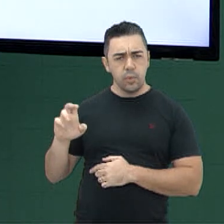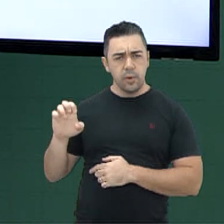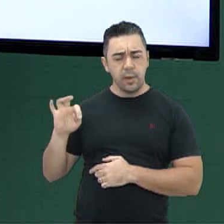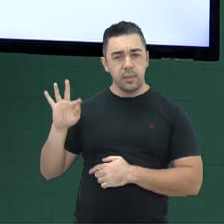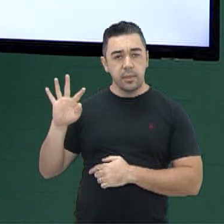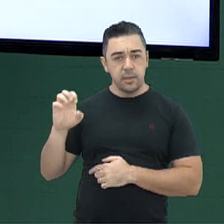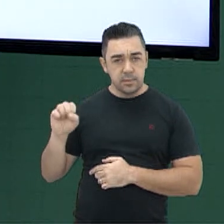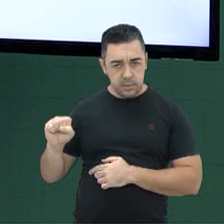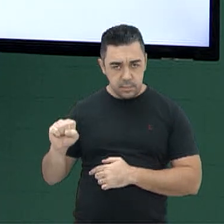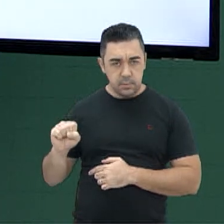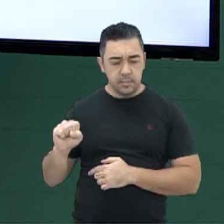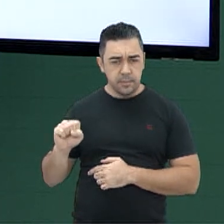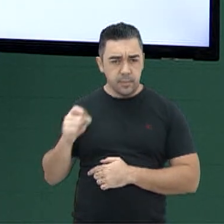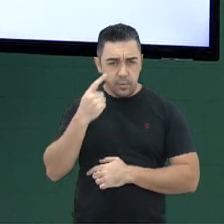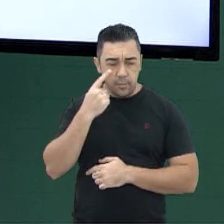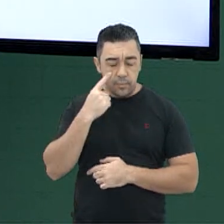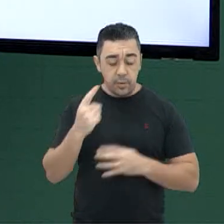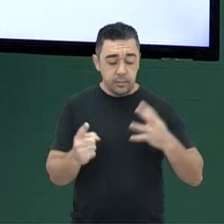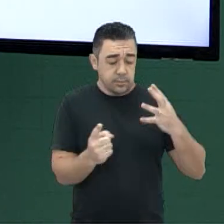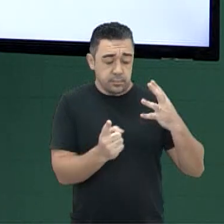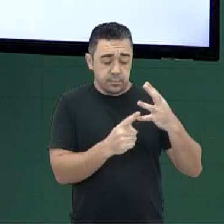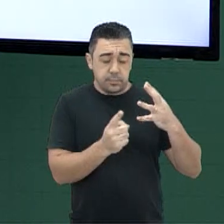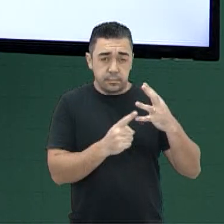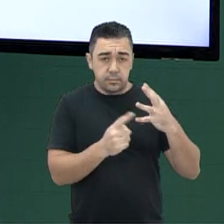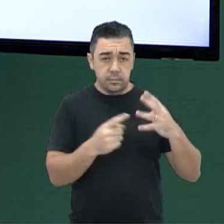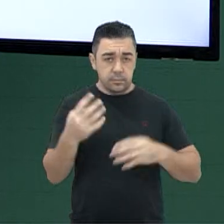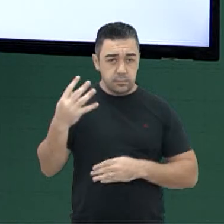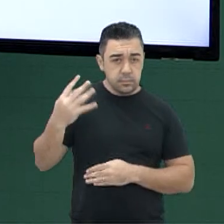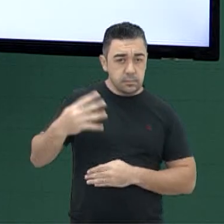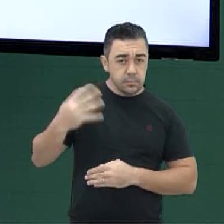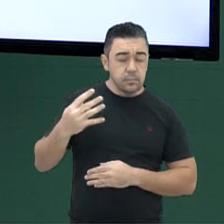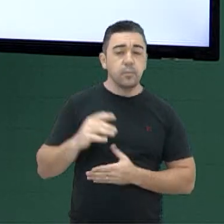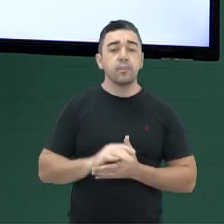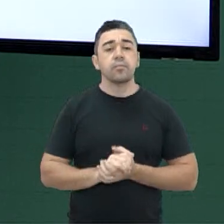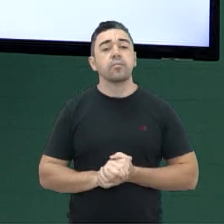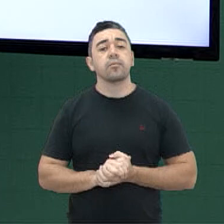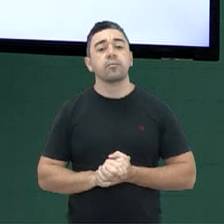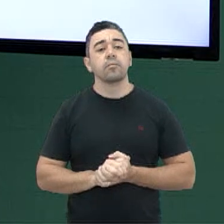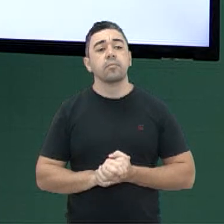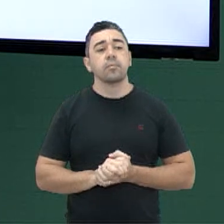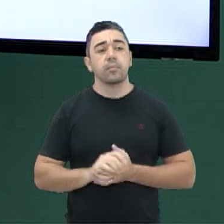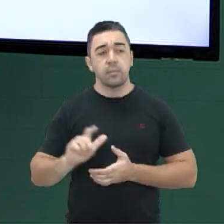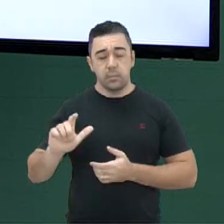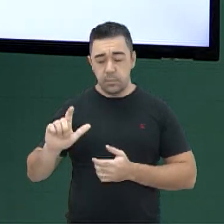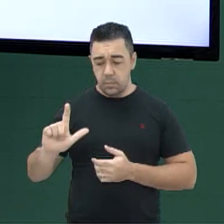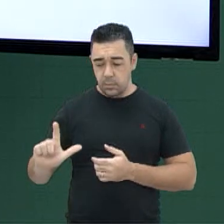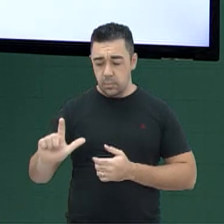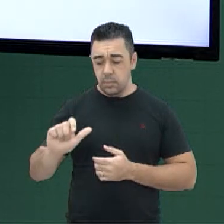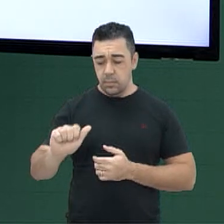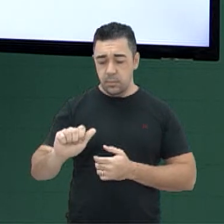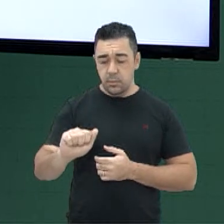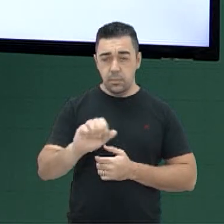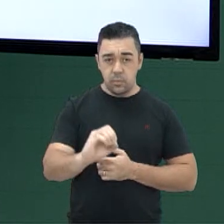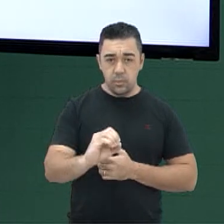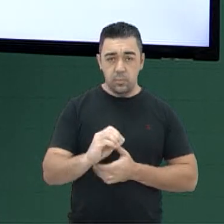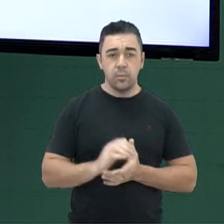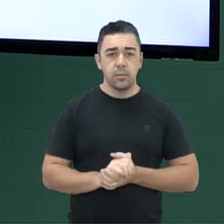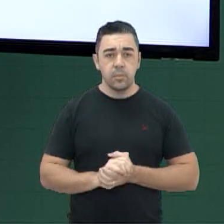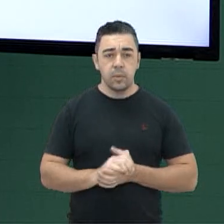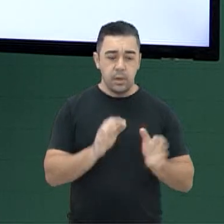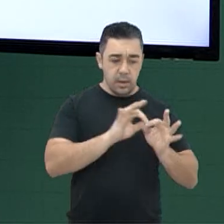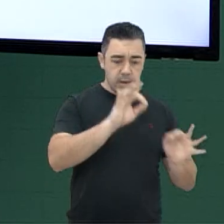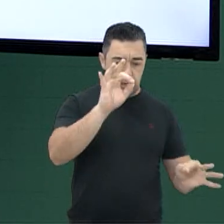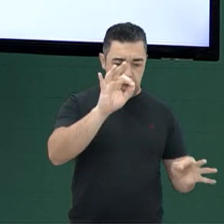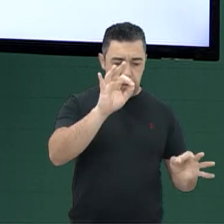de congruência. O quarto caso de congruência é o caso LAAO, quer dizer lado,